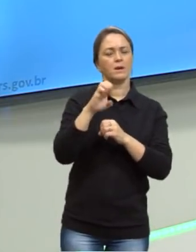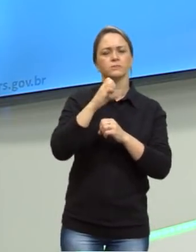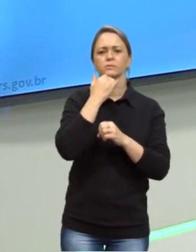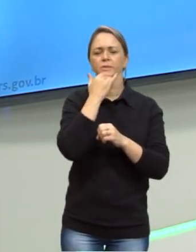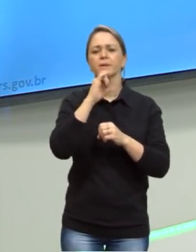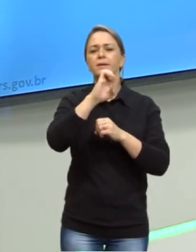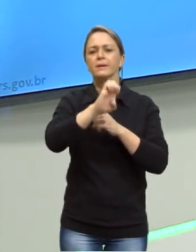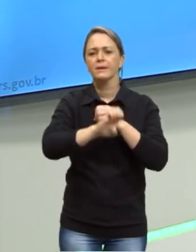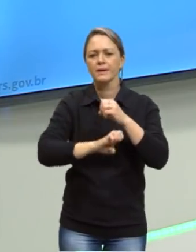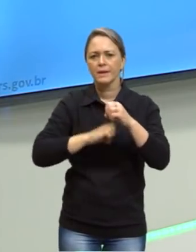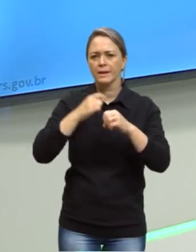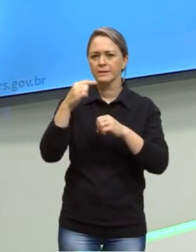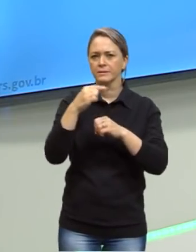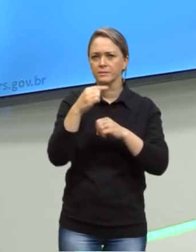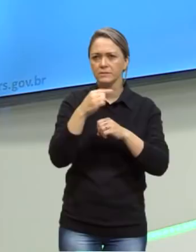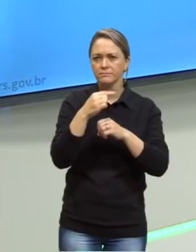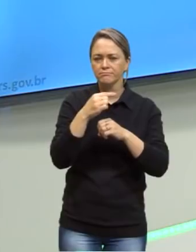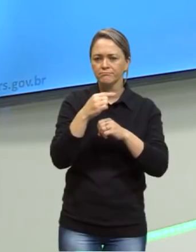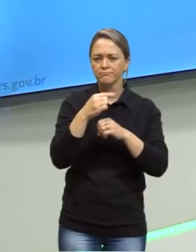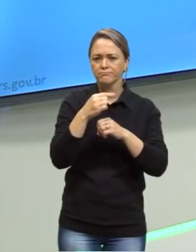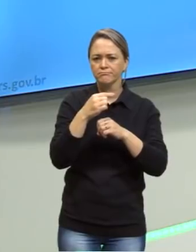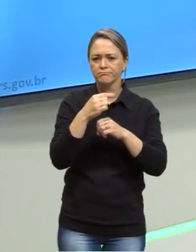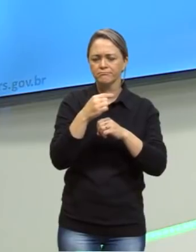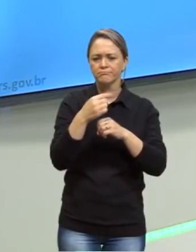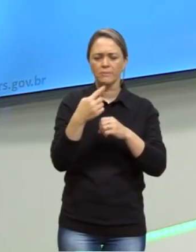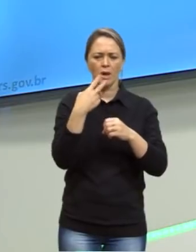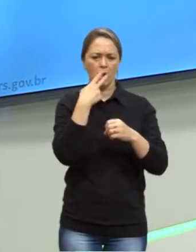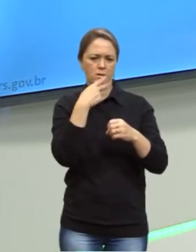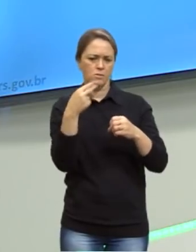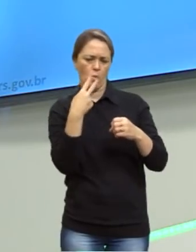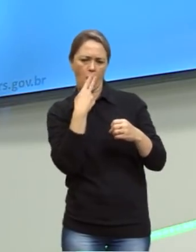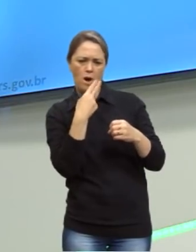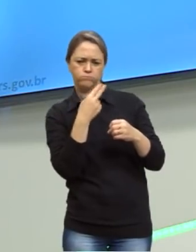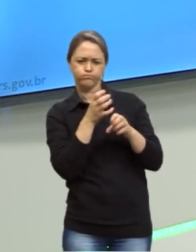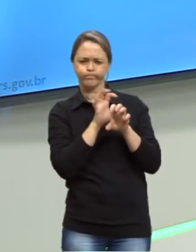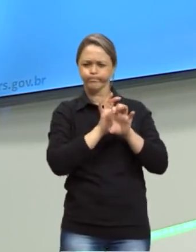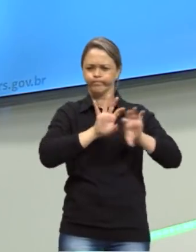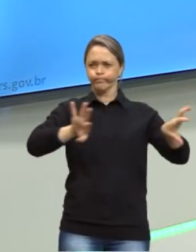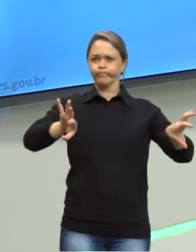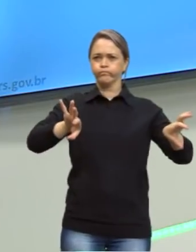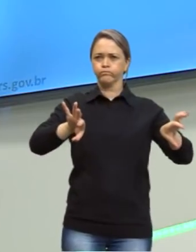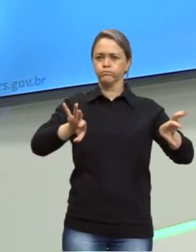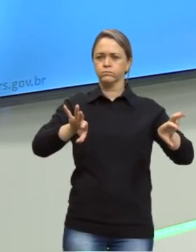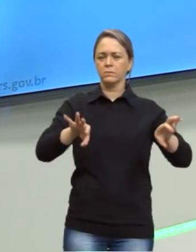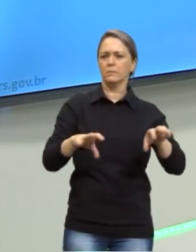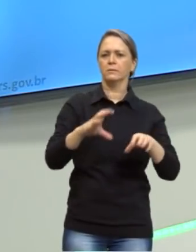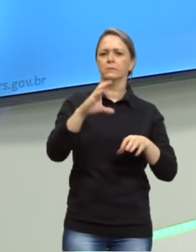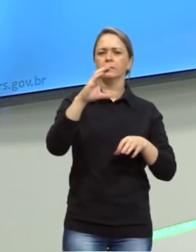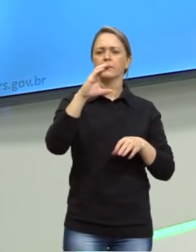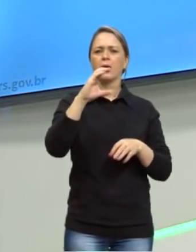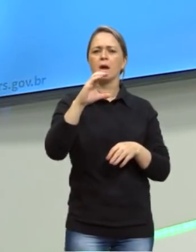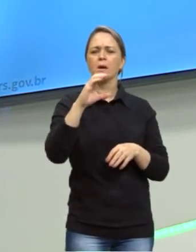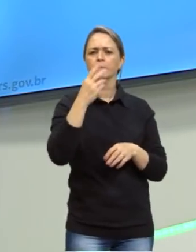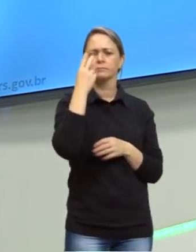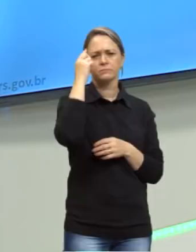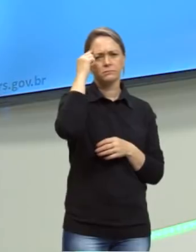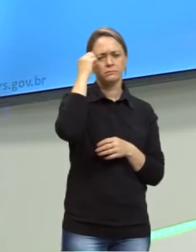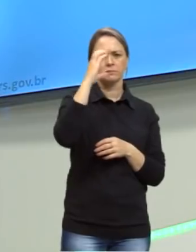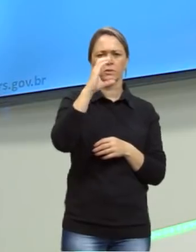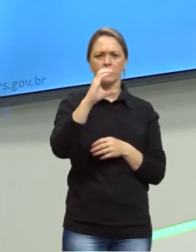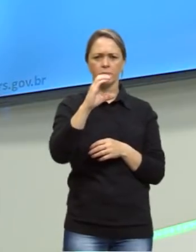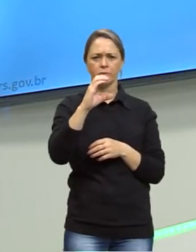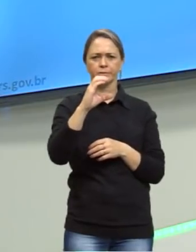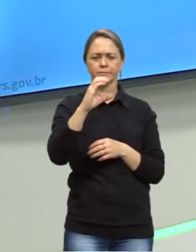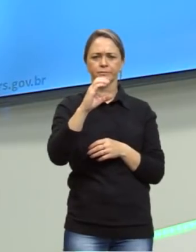como qualquer carga igual ele se repelem então imagine um carbono no centro no caso dessa